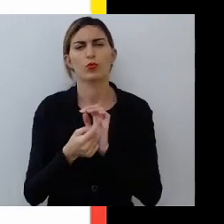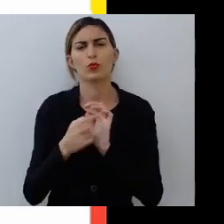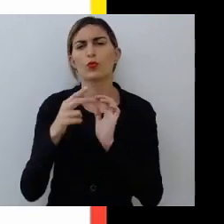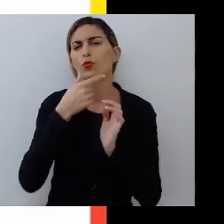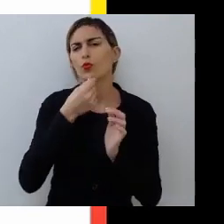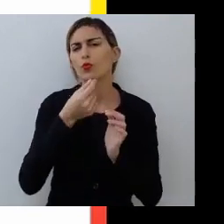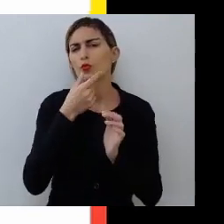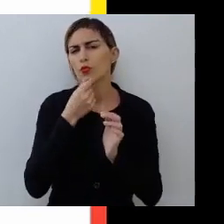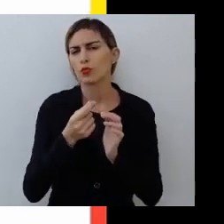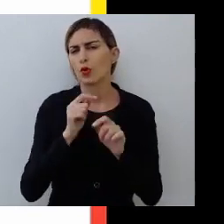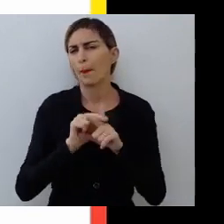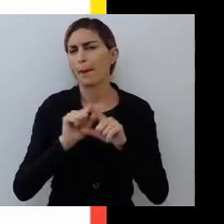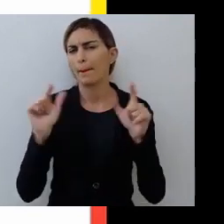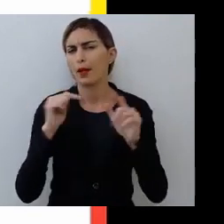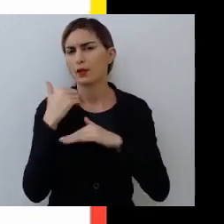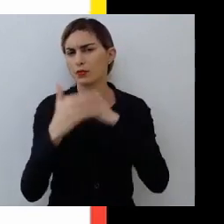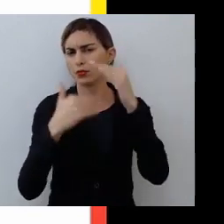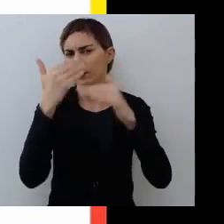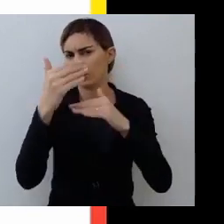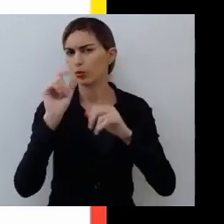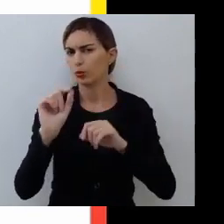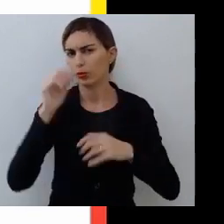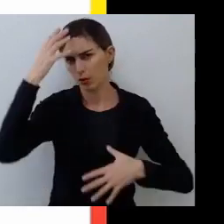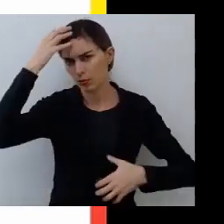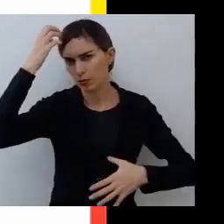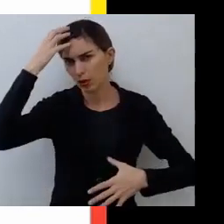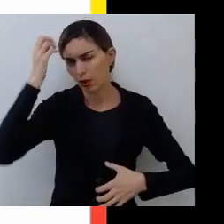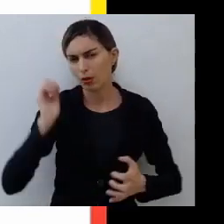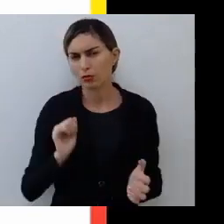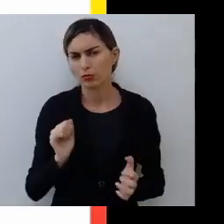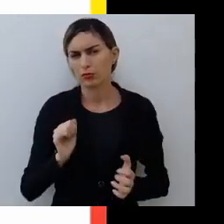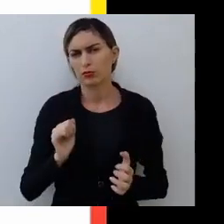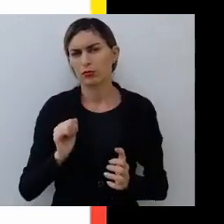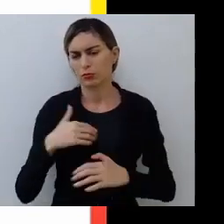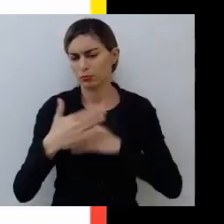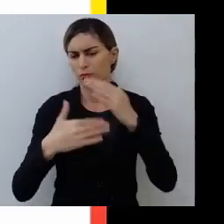Os homens seriam mais evoluídos do que os macacos?